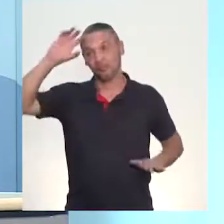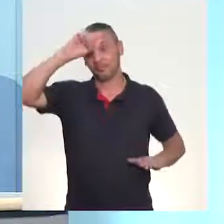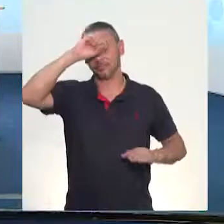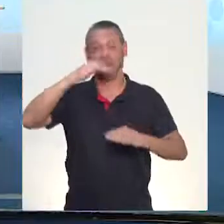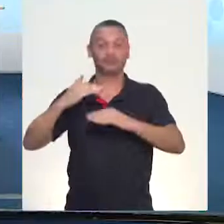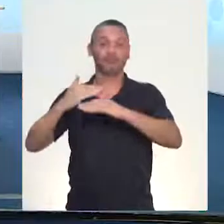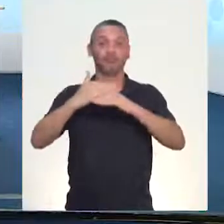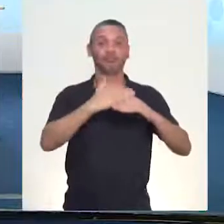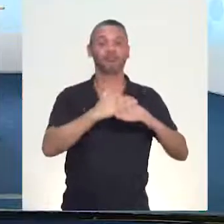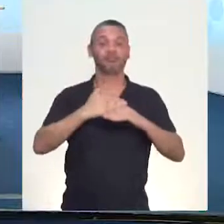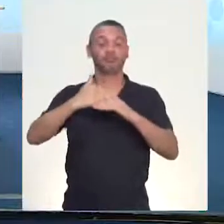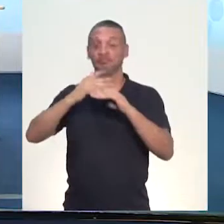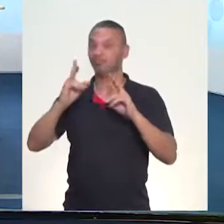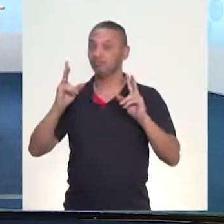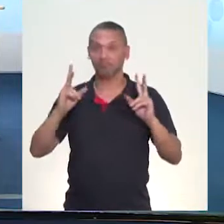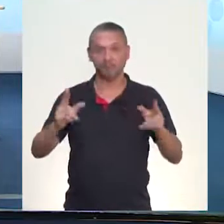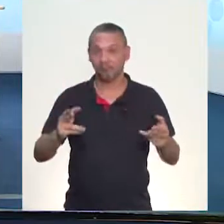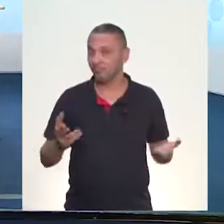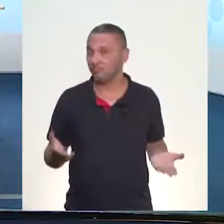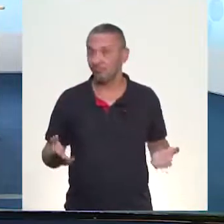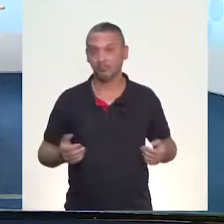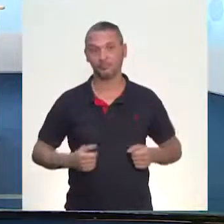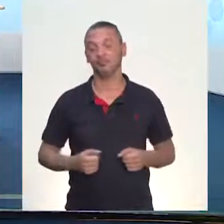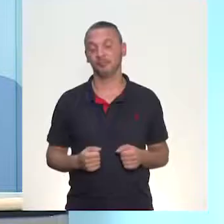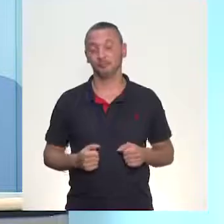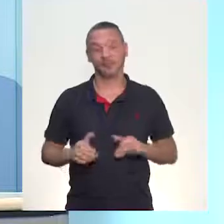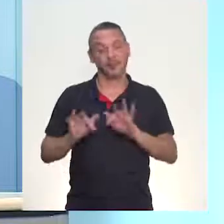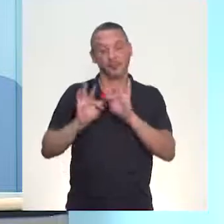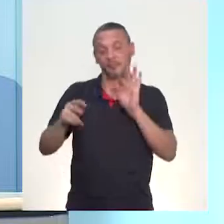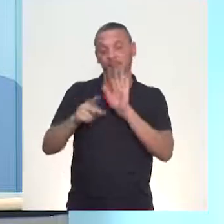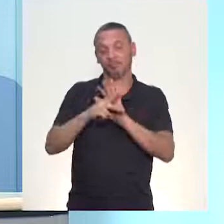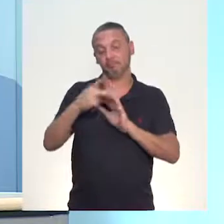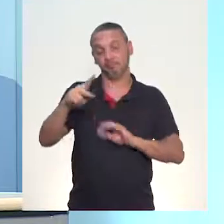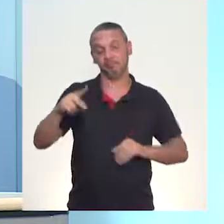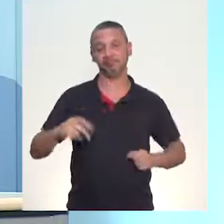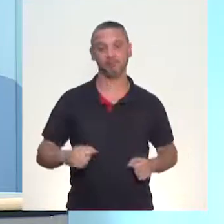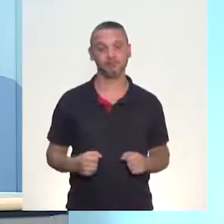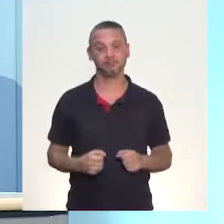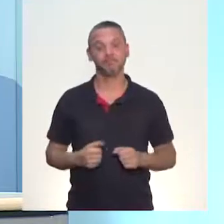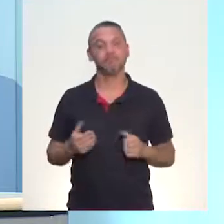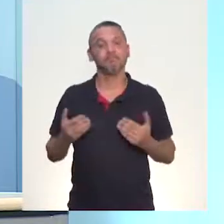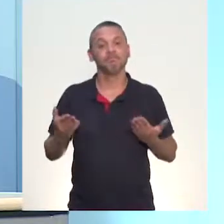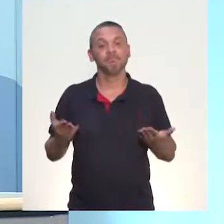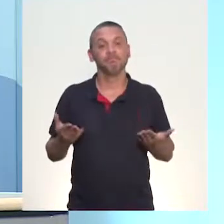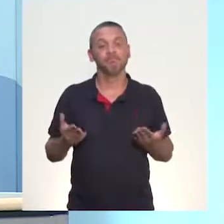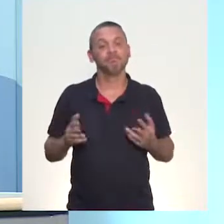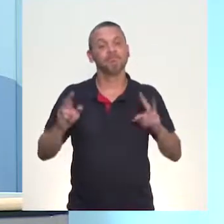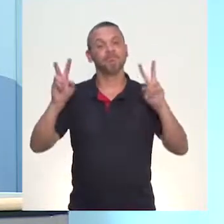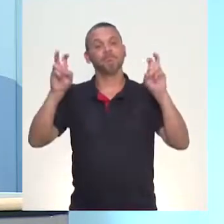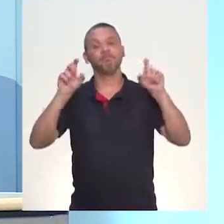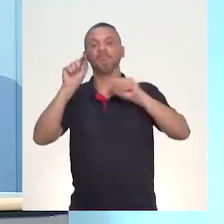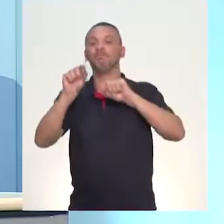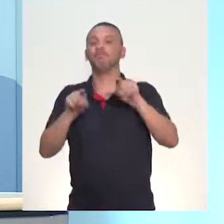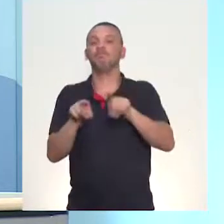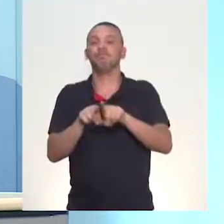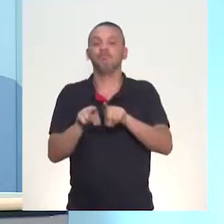for parar para pensar, essa própria frase ela é do senso comum, né? Exato. Então, essa questão de